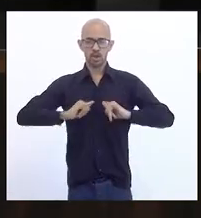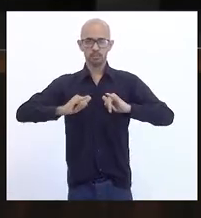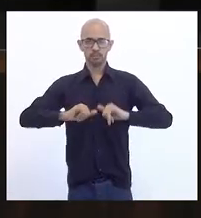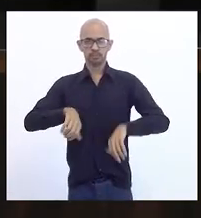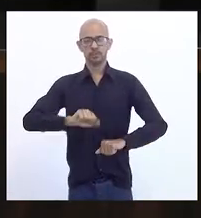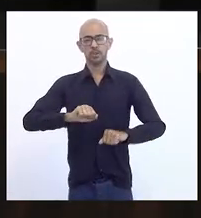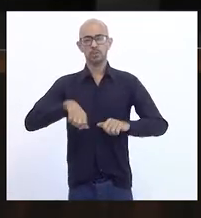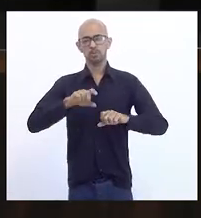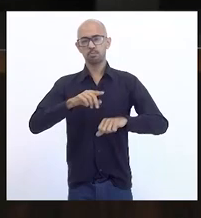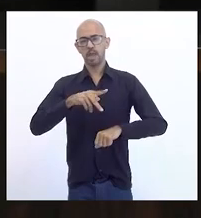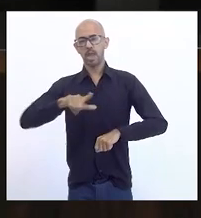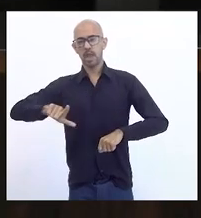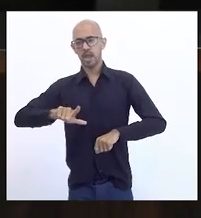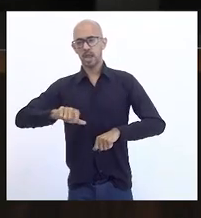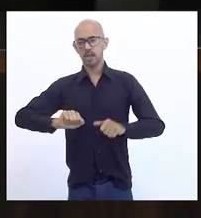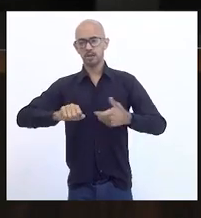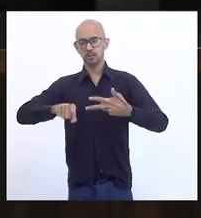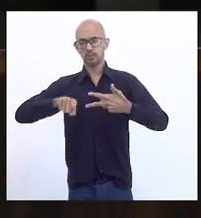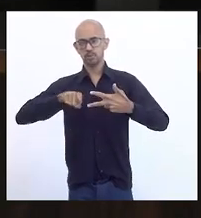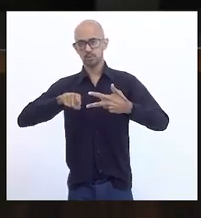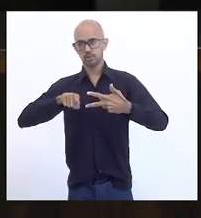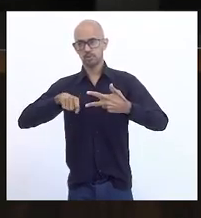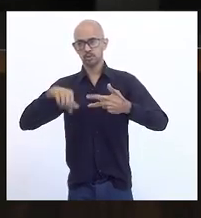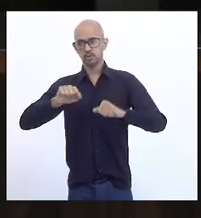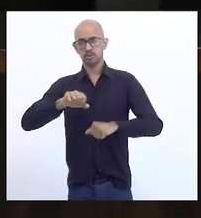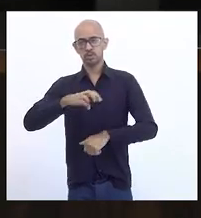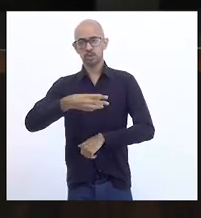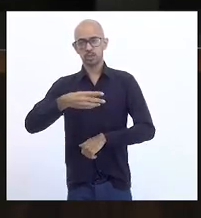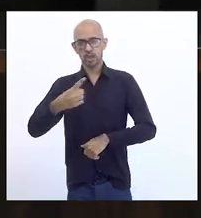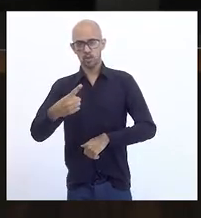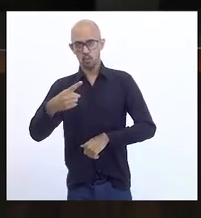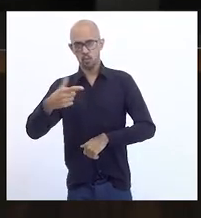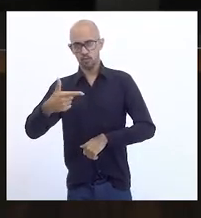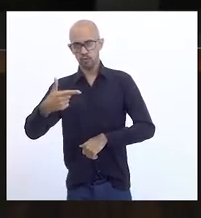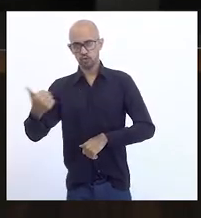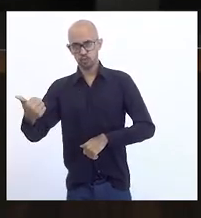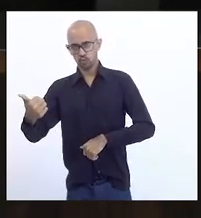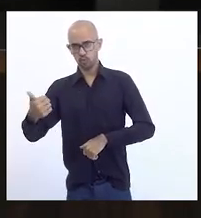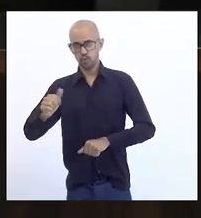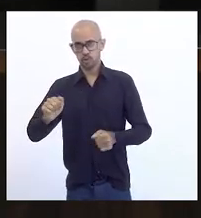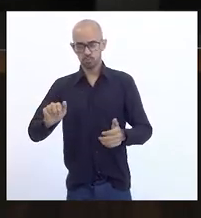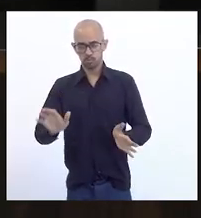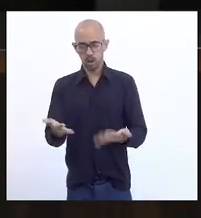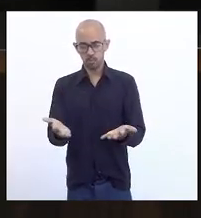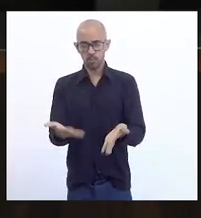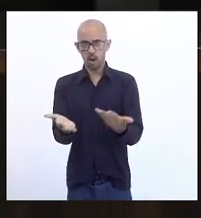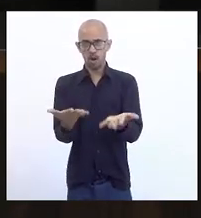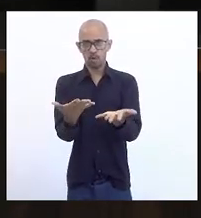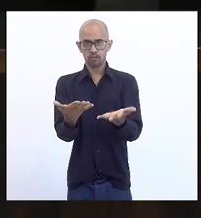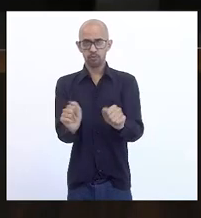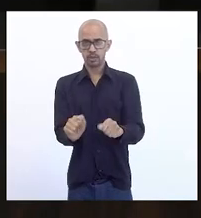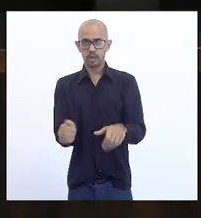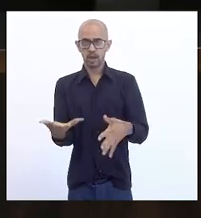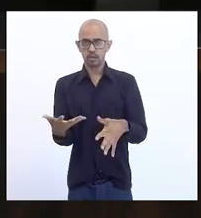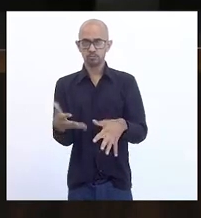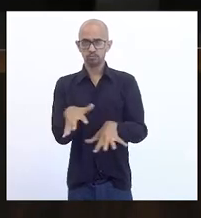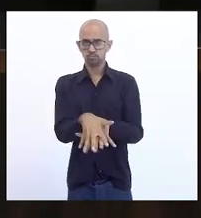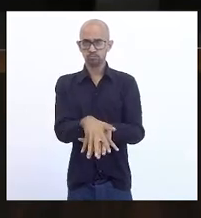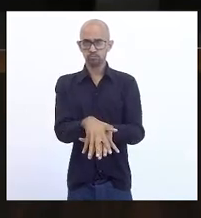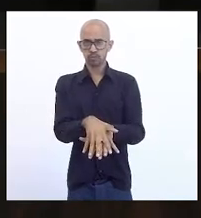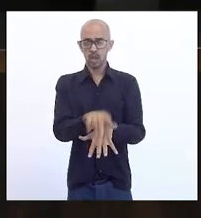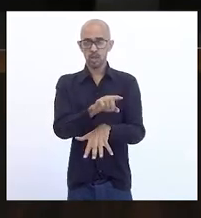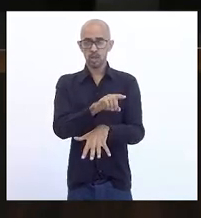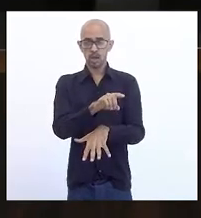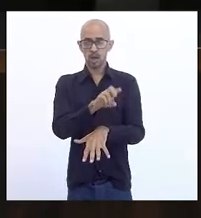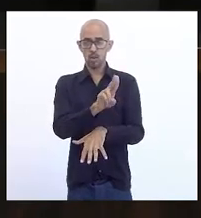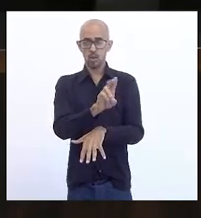21, de autoria do Poder Executivo, mensagem 31 de 21, que determina e promove a incorporação da Fundação Centro Universitário Estadual da Zona Oeste